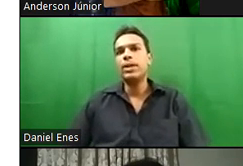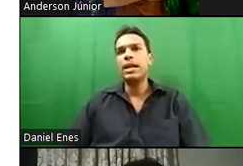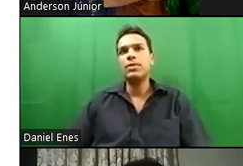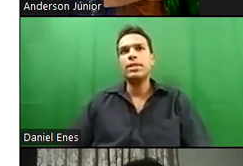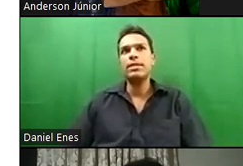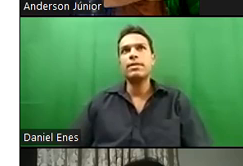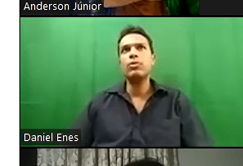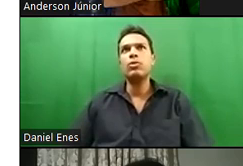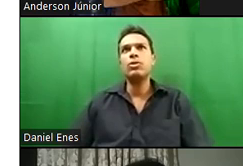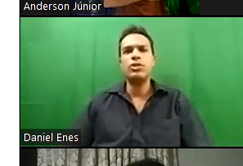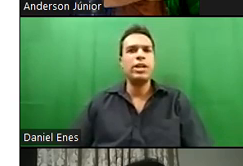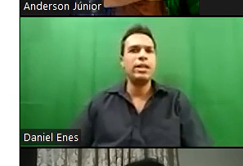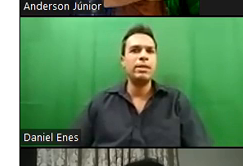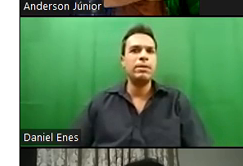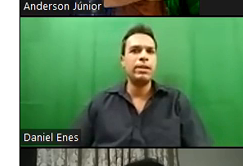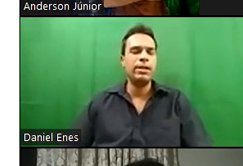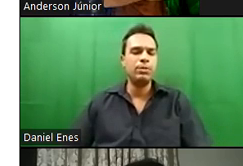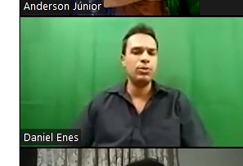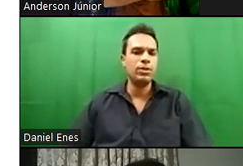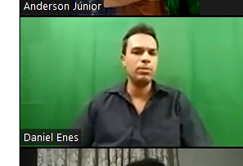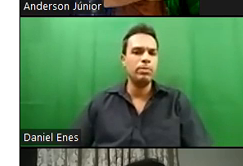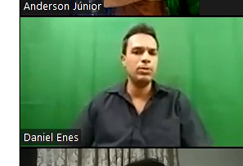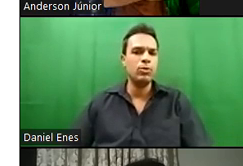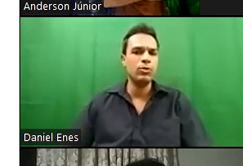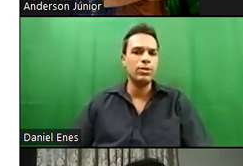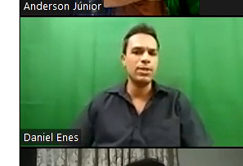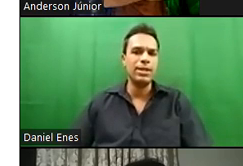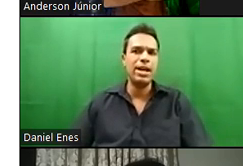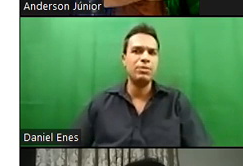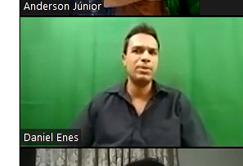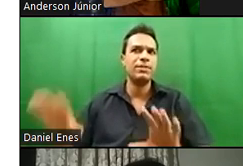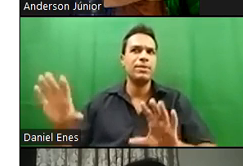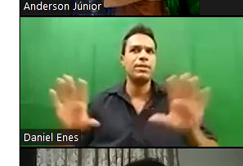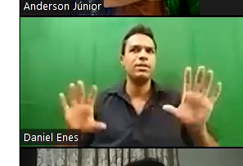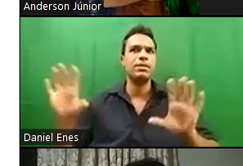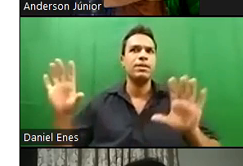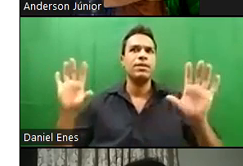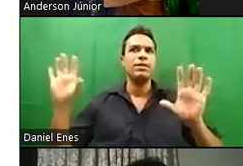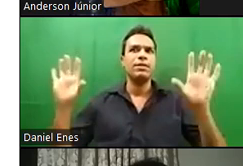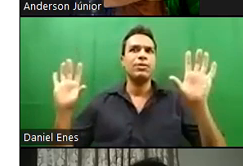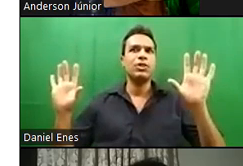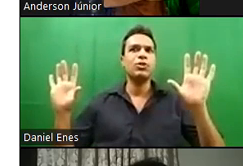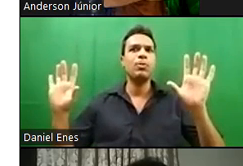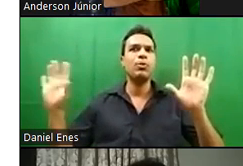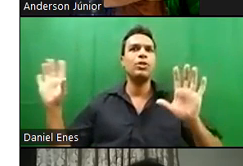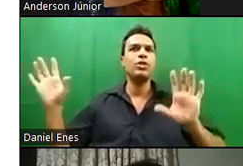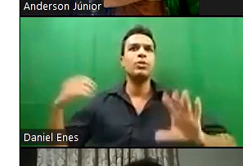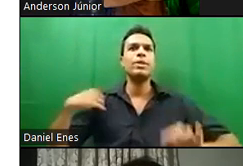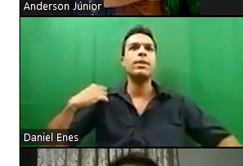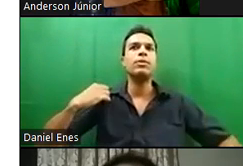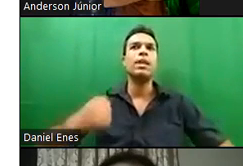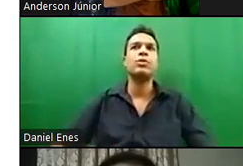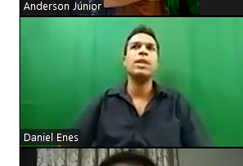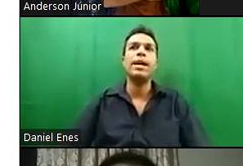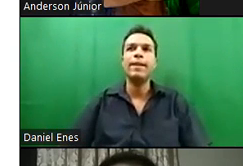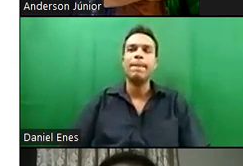fluminense. No caso, vocês são do curso de engenharia de produção pelo consórcio CEDERJ, porque se vocês estão distantes ou Não, por outra